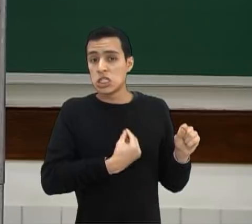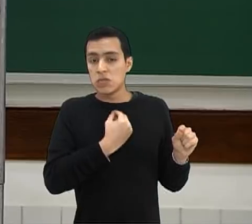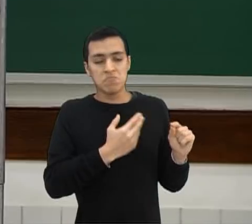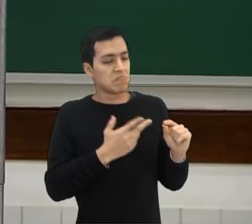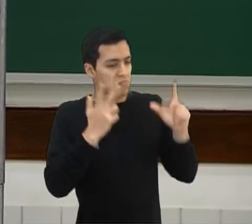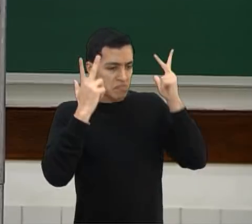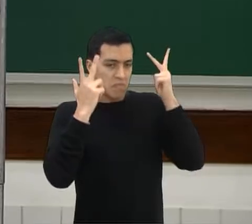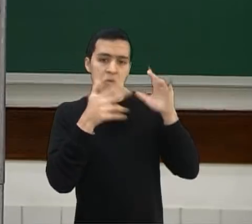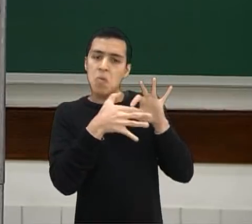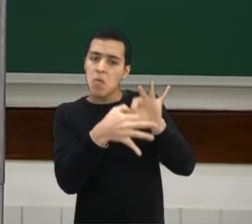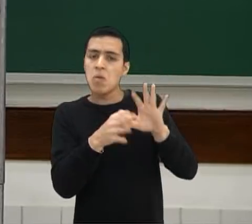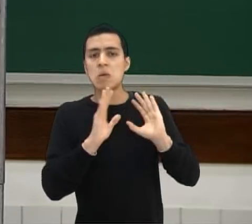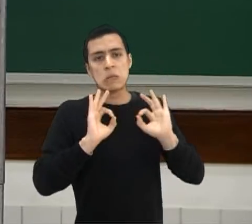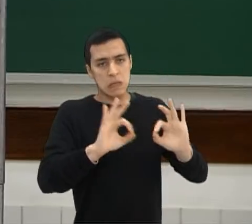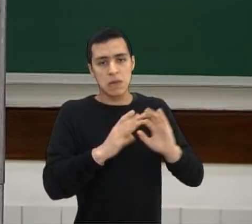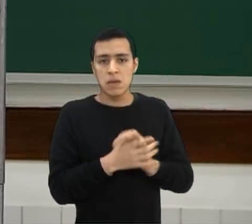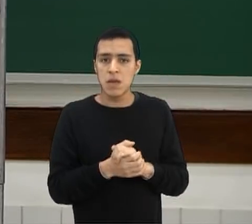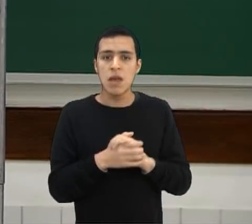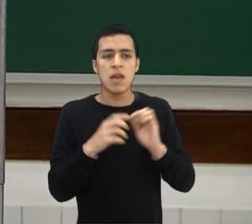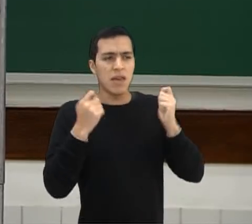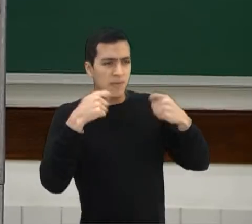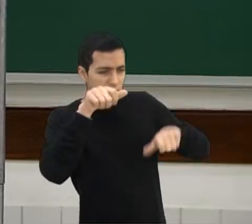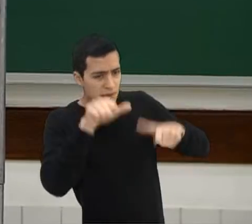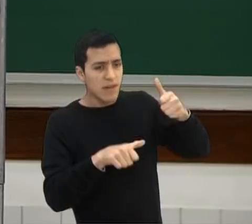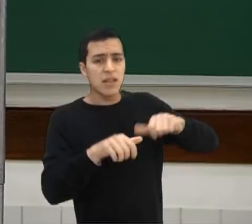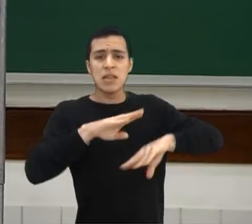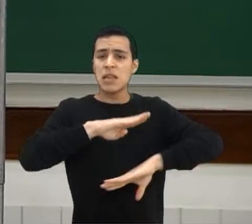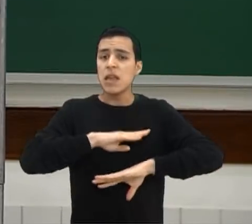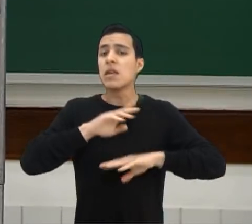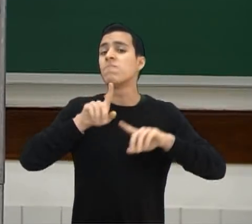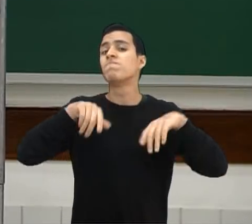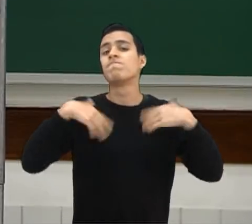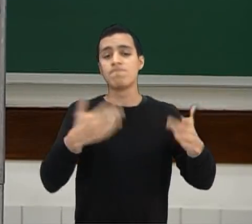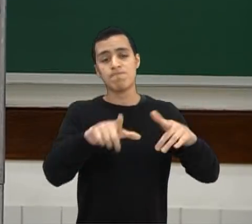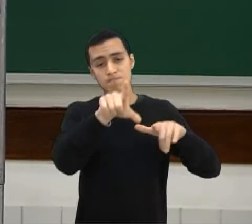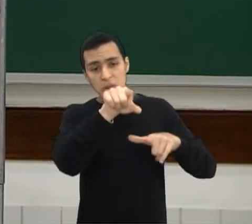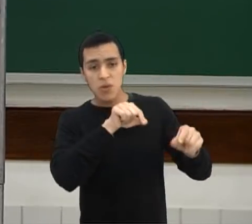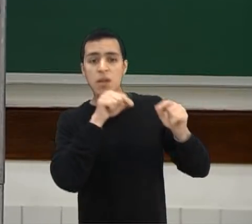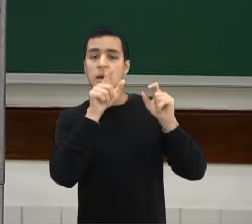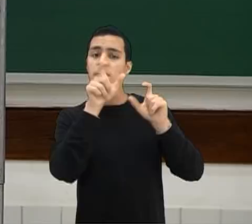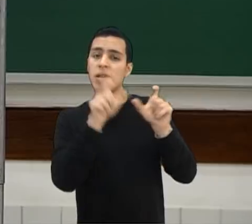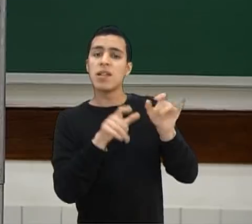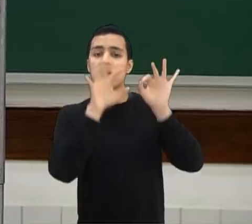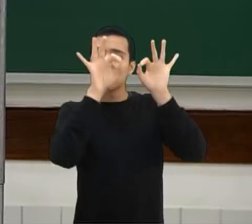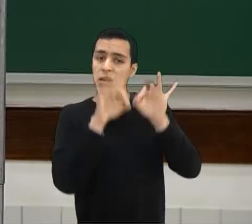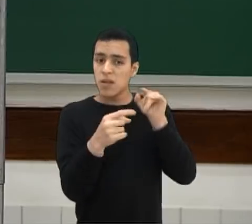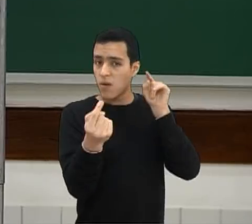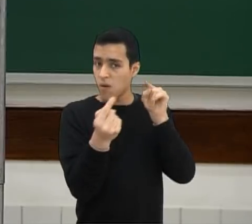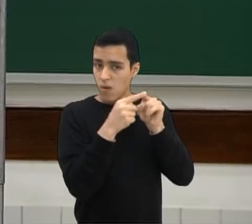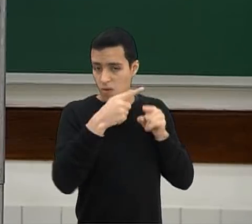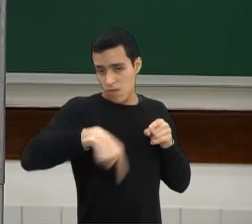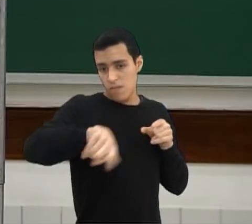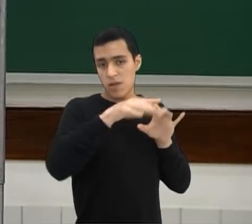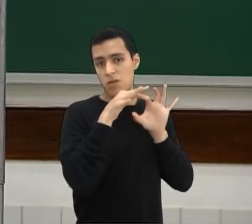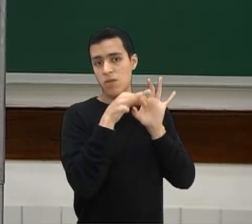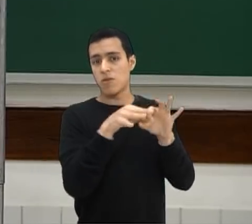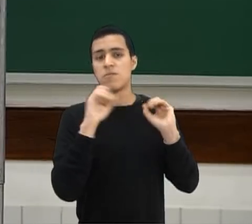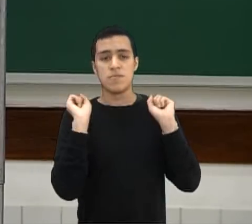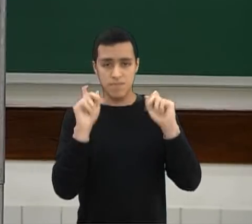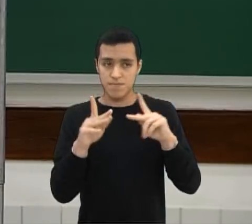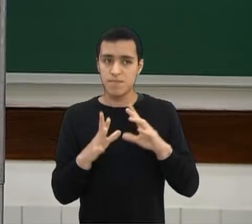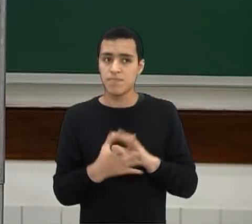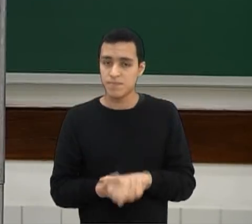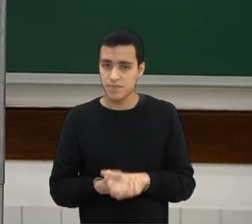utilizadas dentro de determinados contextos, tem que avaliar a situação e aí escolher o vocabulário a ser utilizado dentro dessa situação,